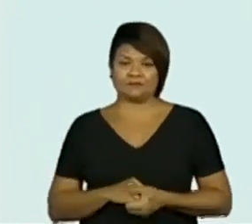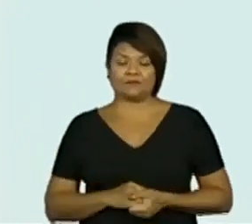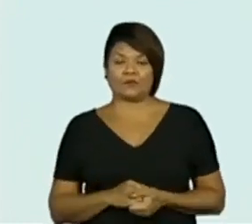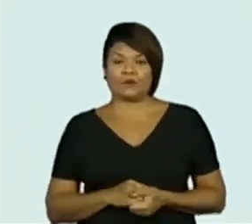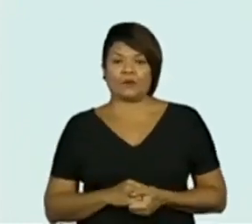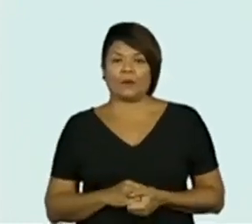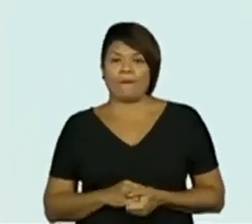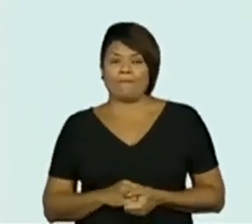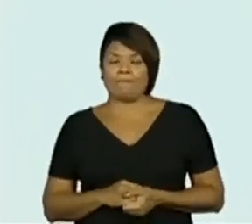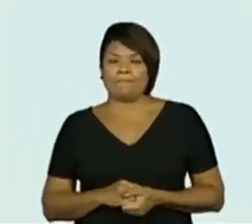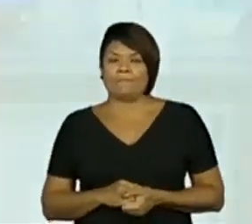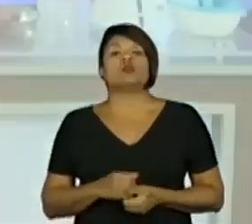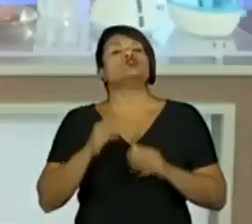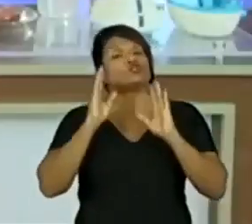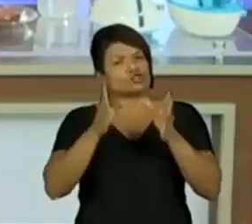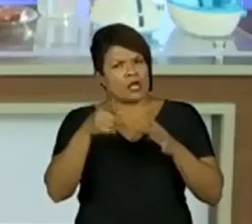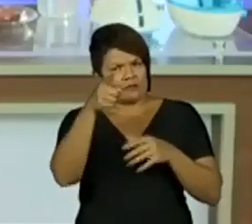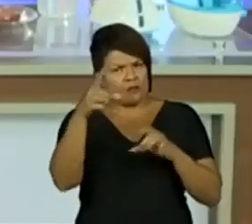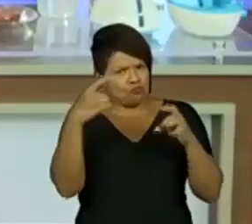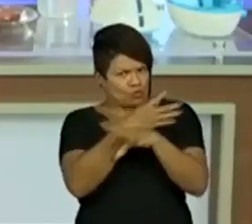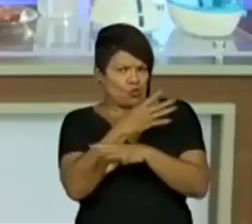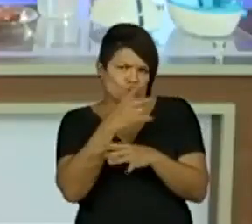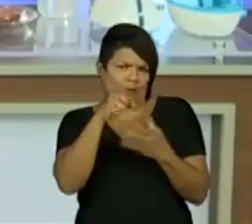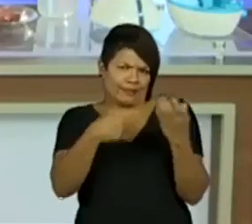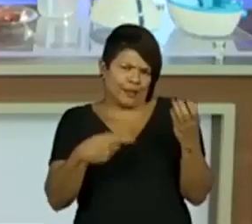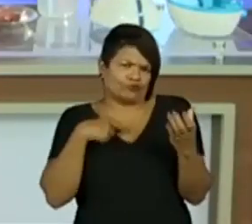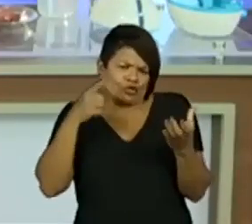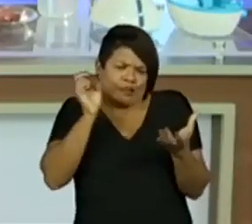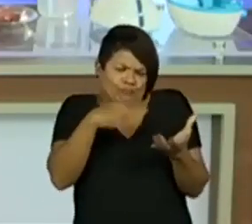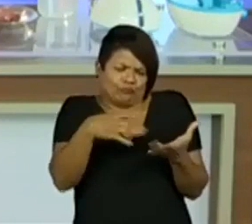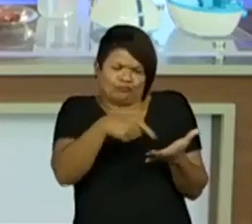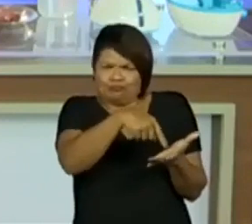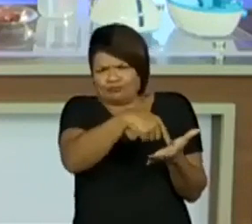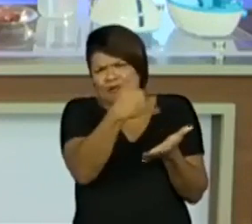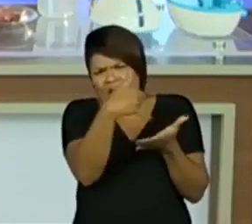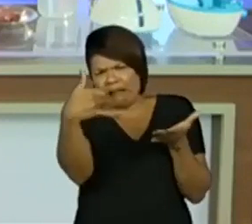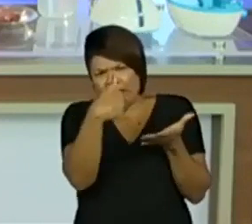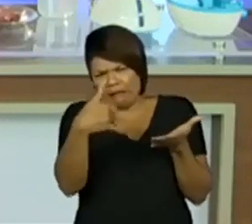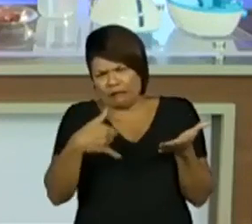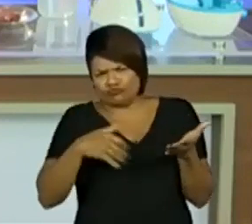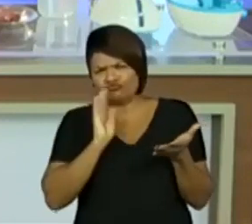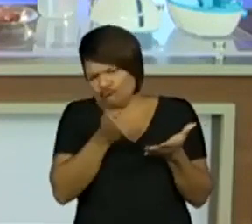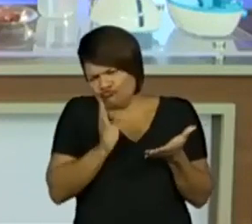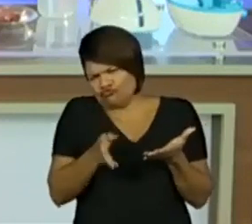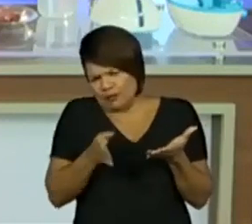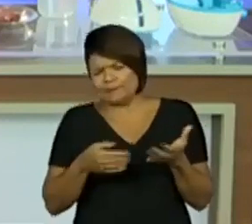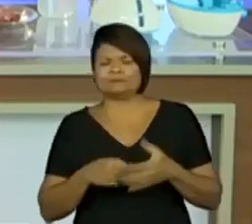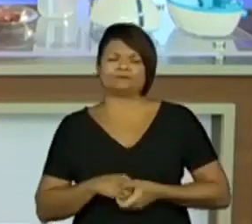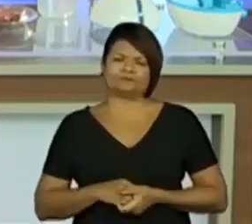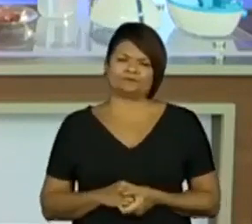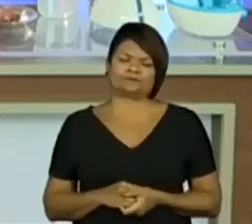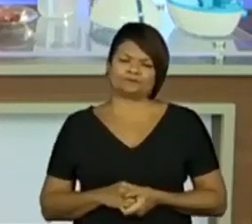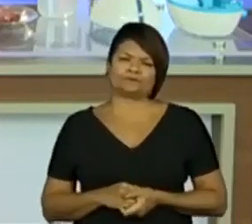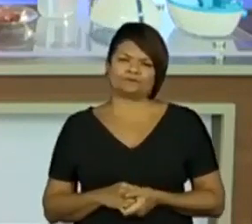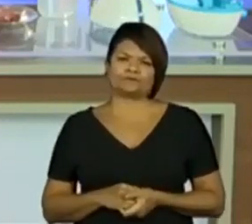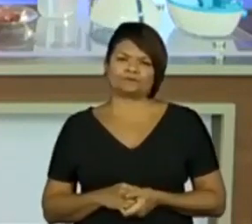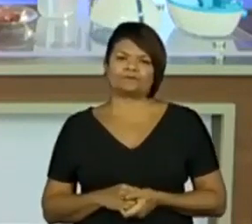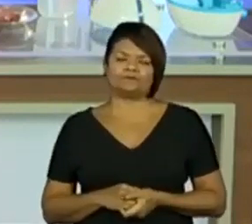Vocês que já têm o caderno, já possuem as linhas prontas.